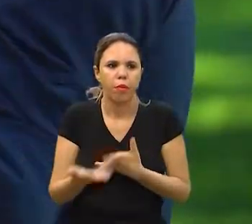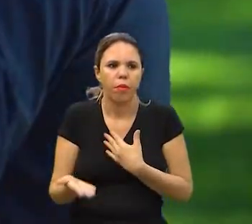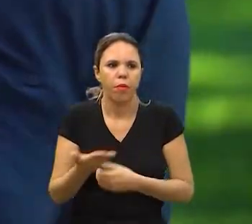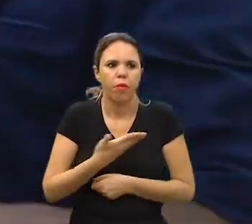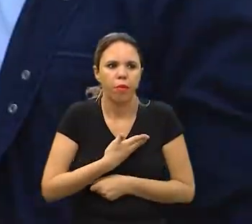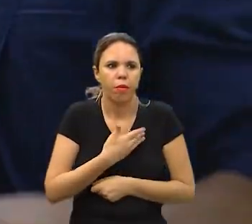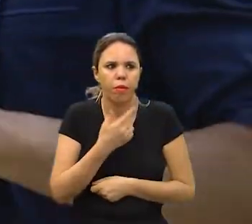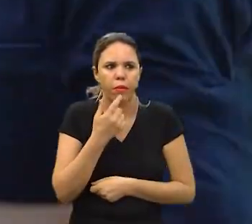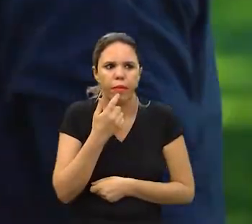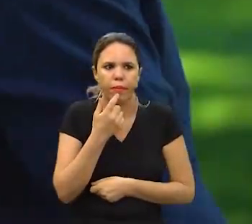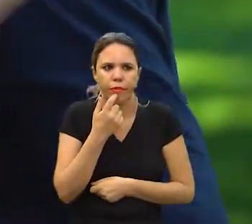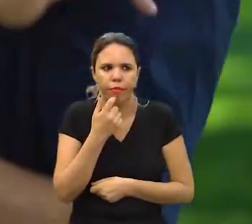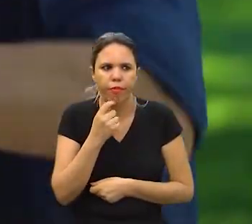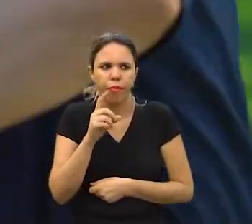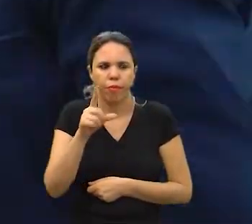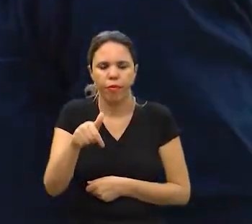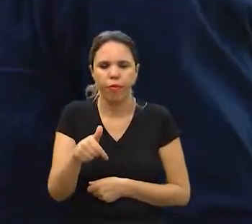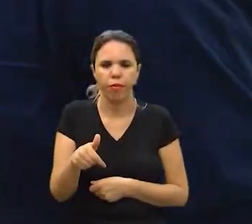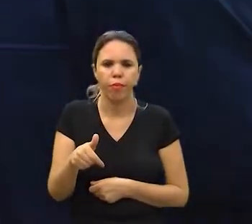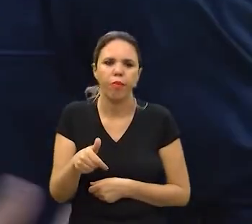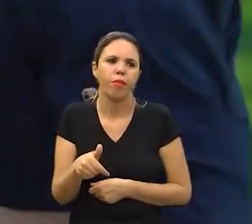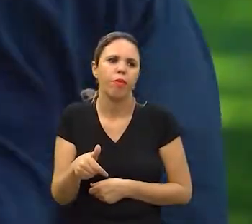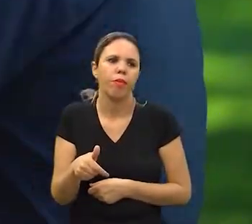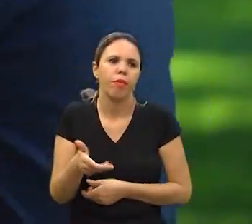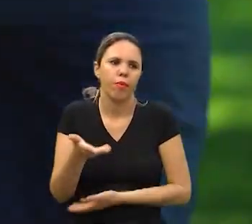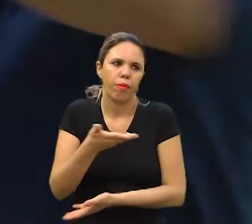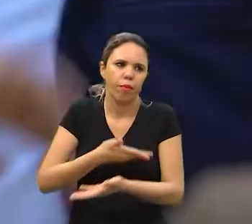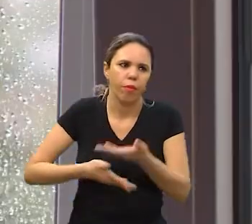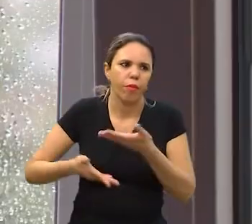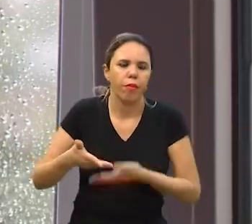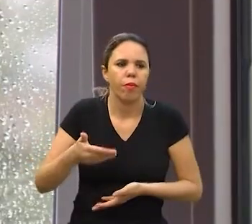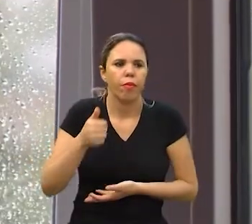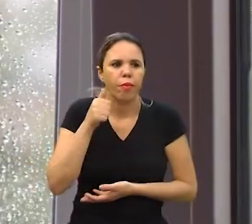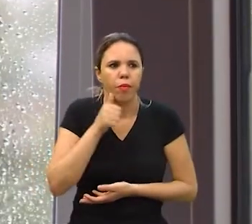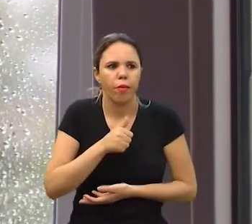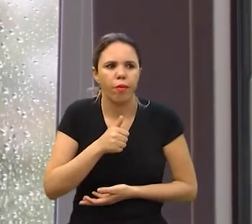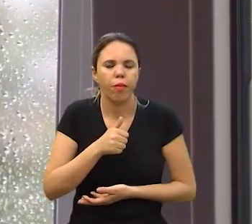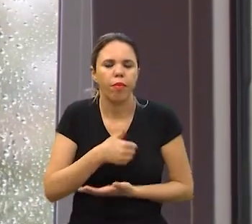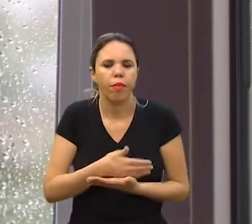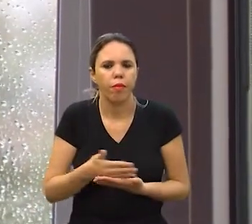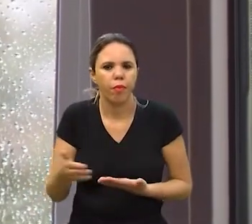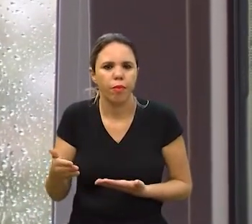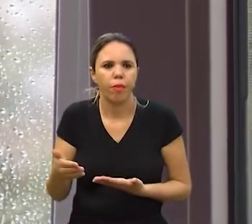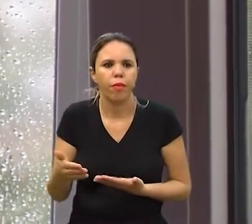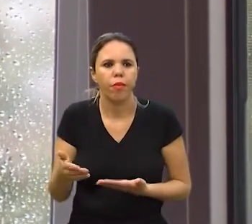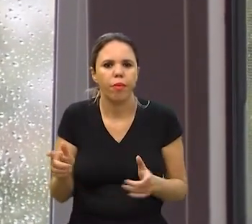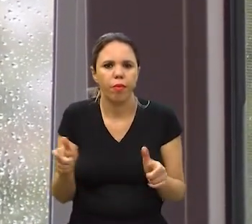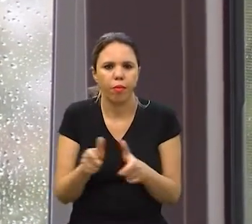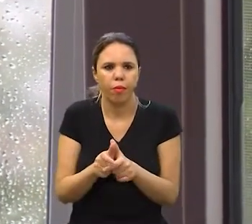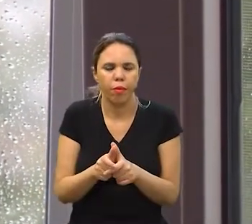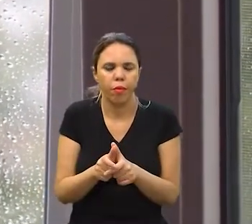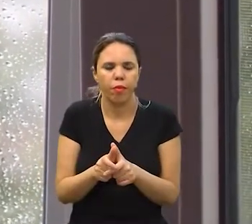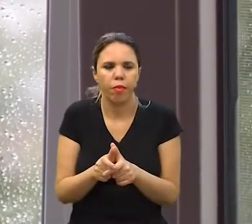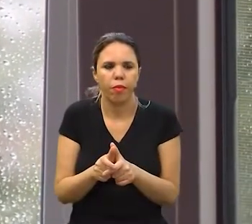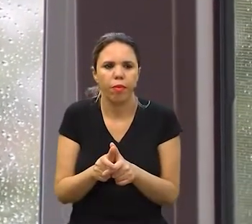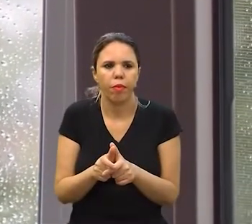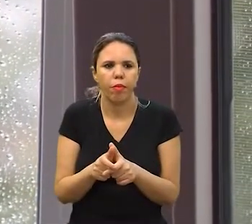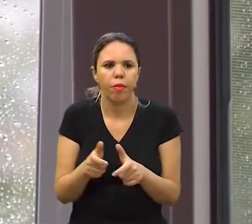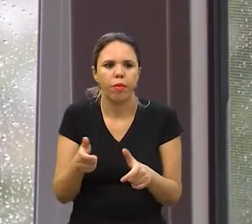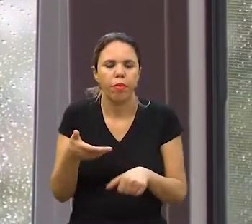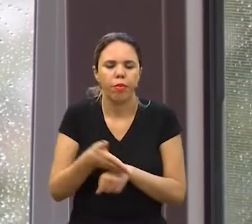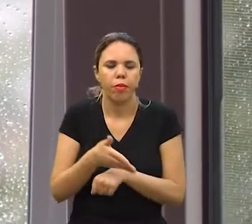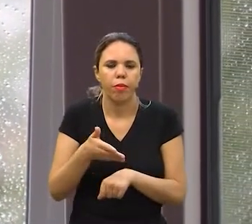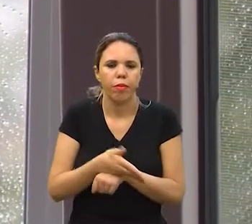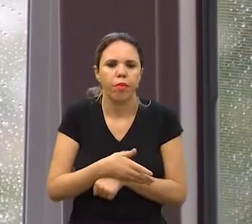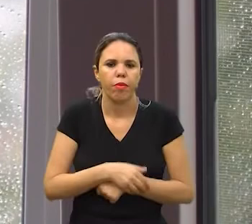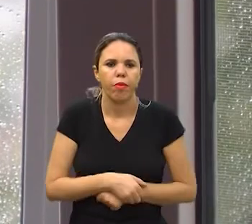perdeu amizades depois do relacionamento, se ela começou a sair menos, a